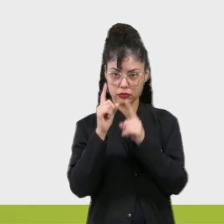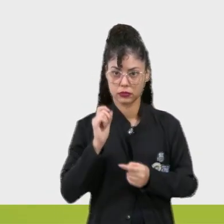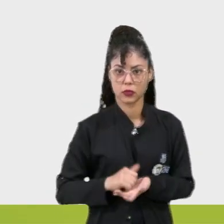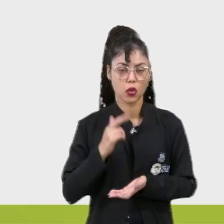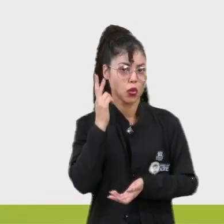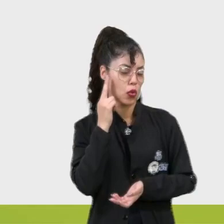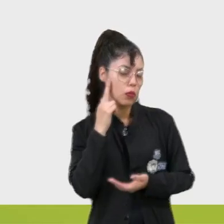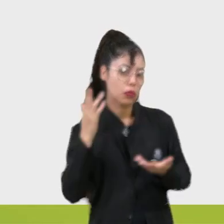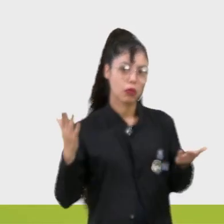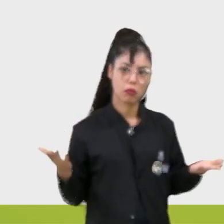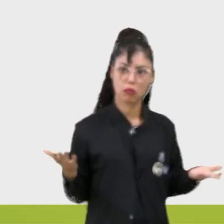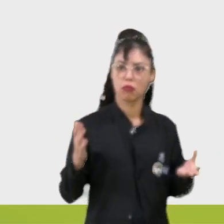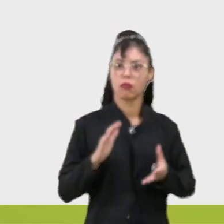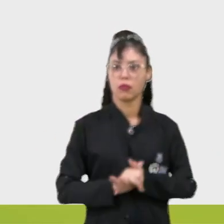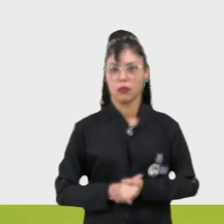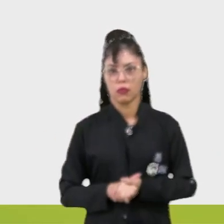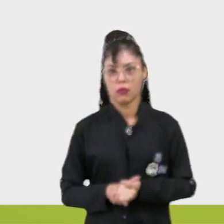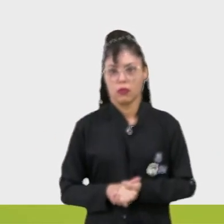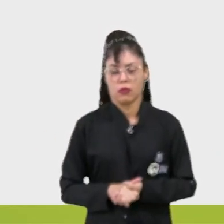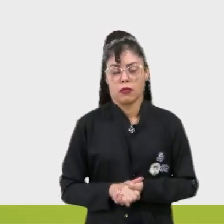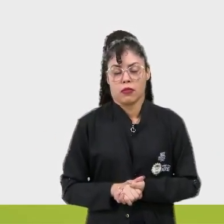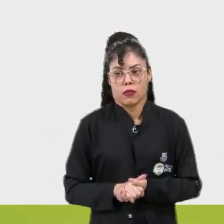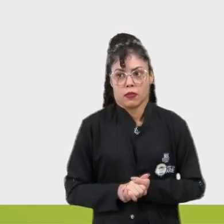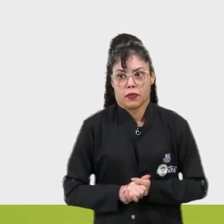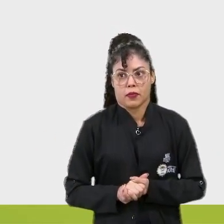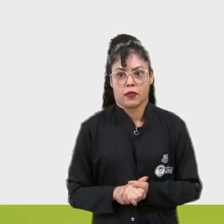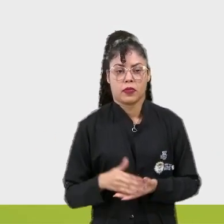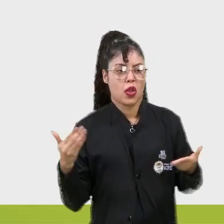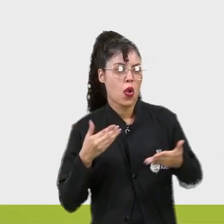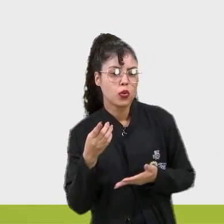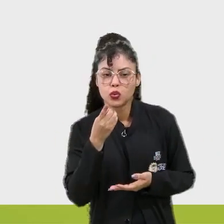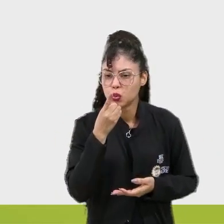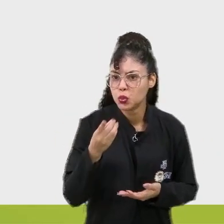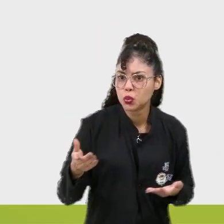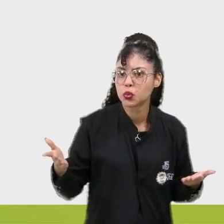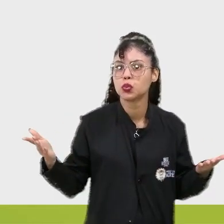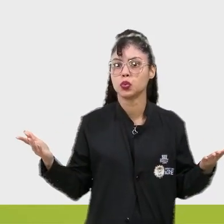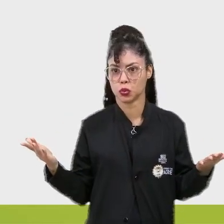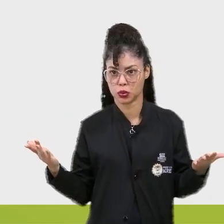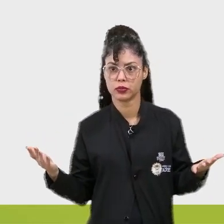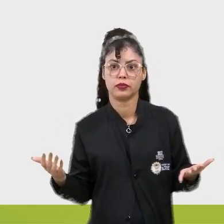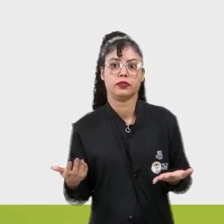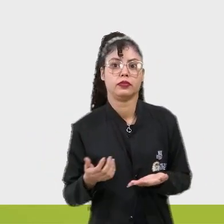comuns, coloquiais, né? Então, aquele hoje em dia,